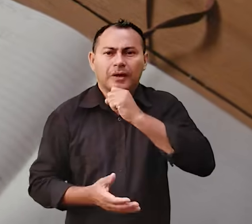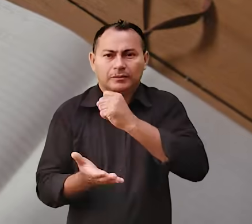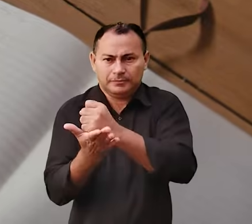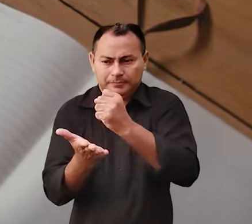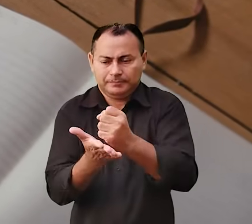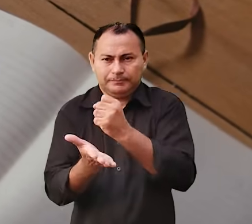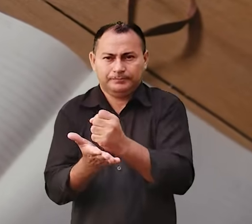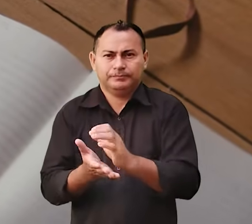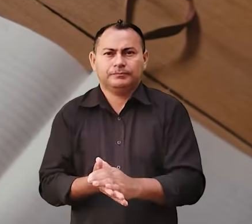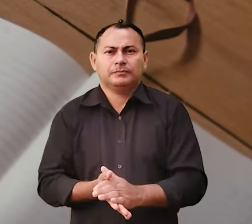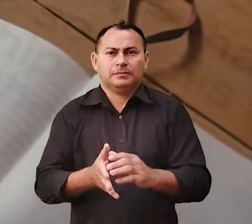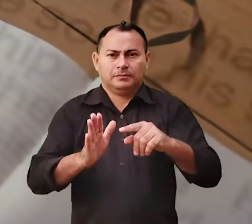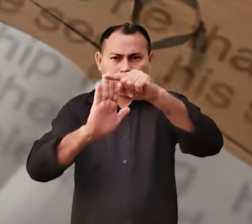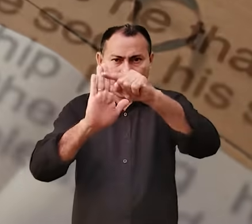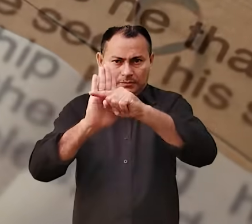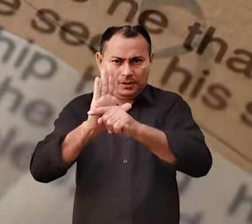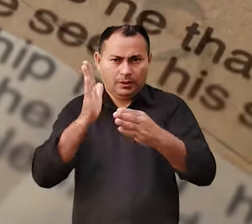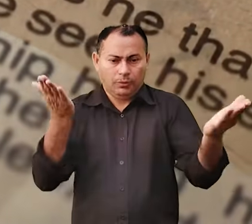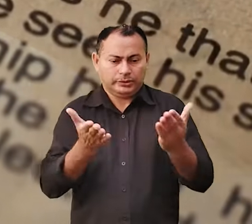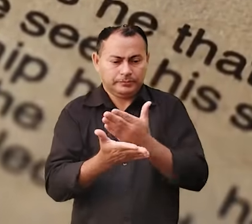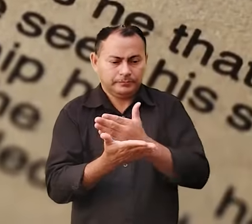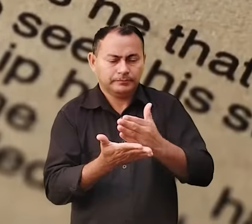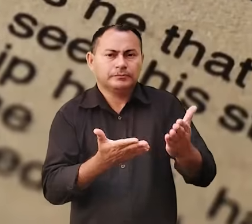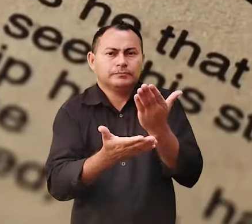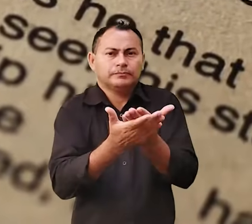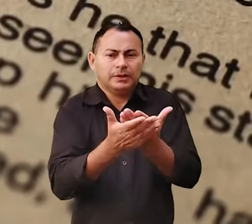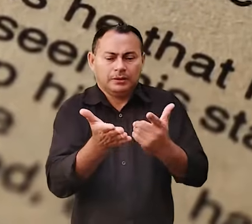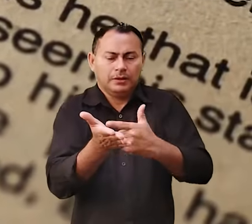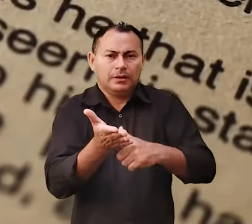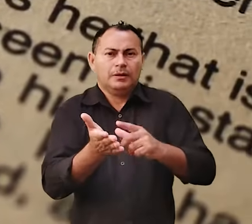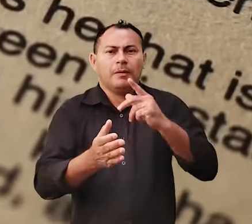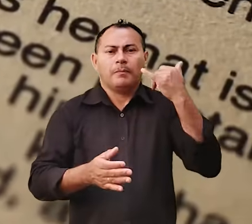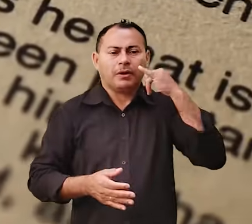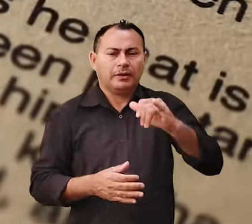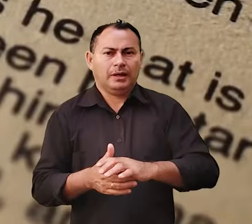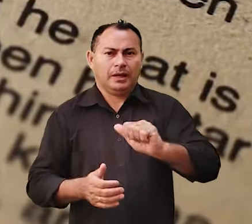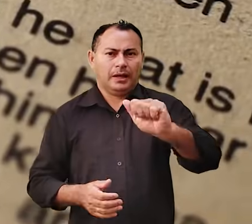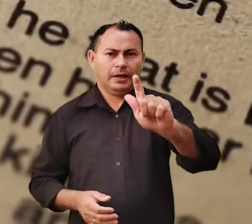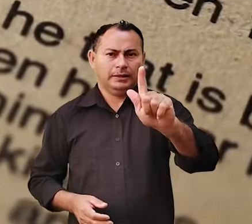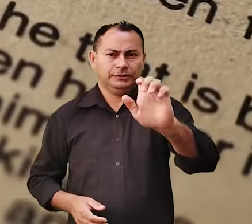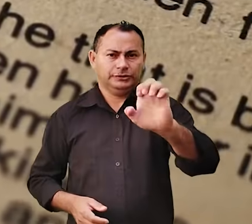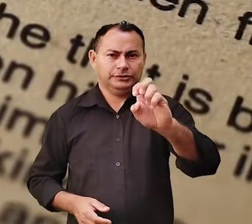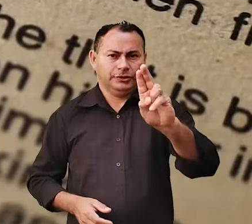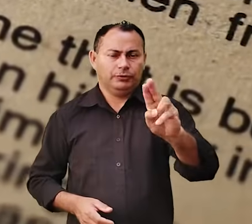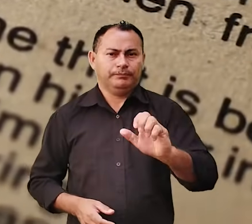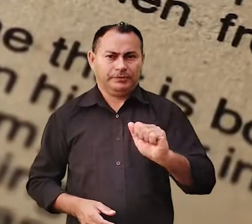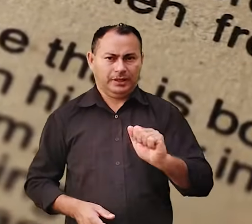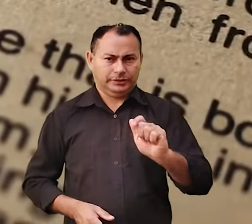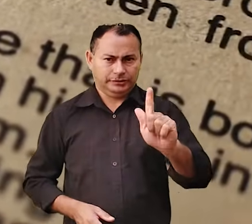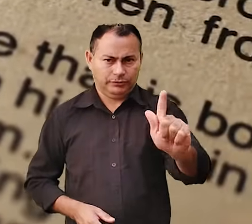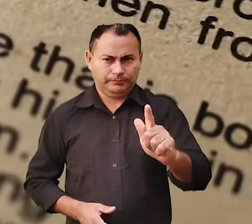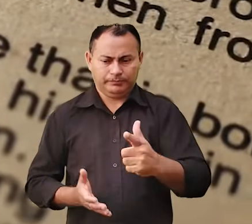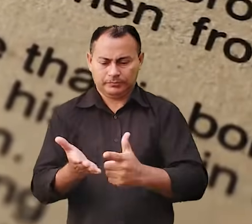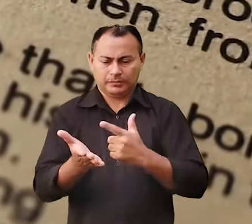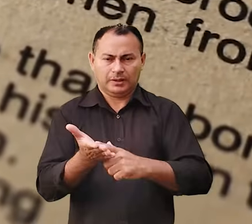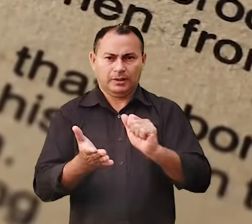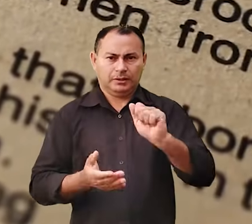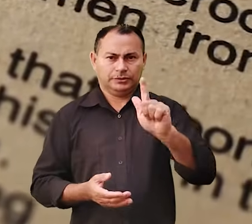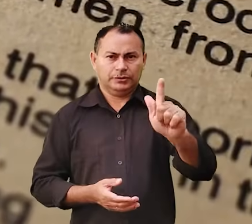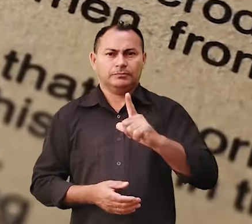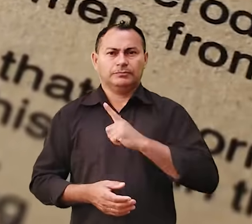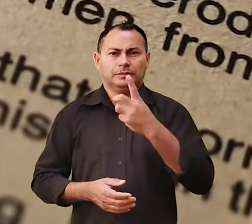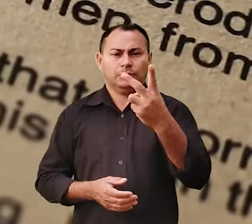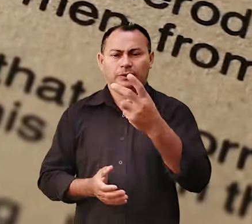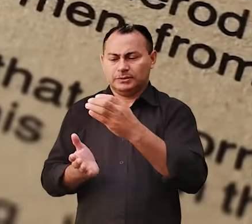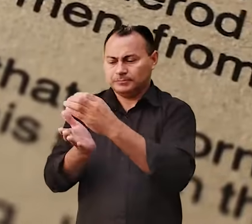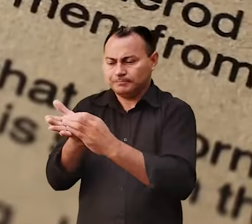do Velho Testamento. No programa de hoje iniciaremos o estudo do livro do profeta Ageu. O livro de Ageu possui